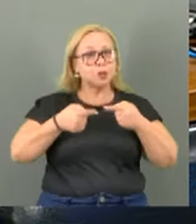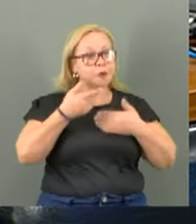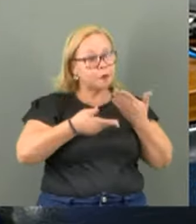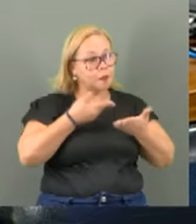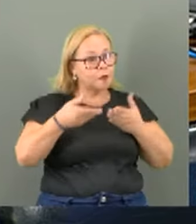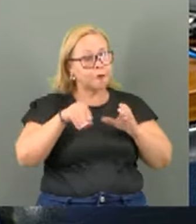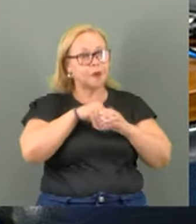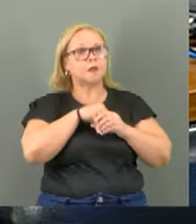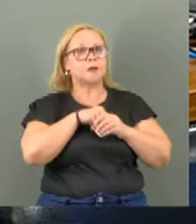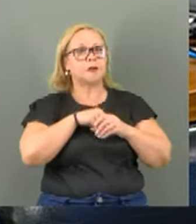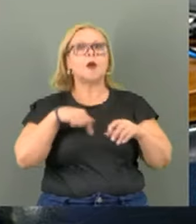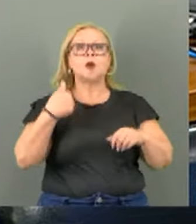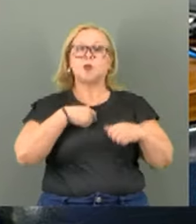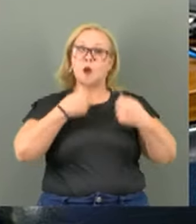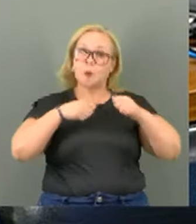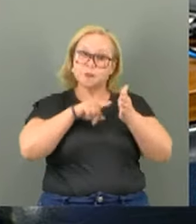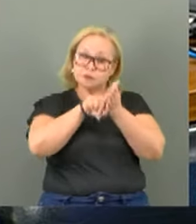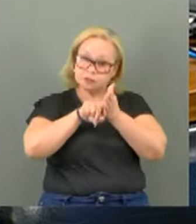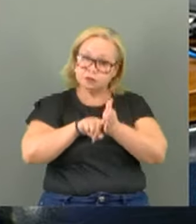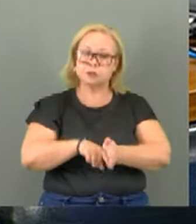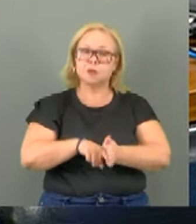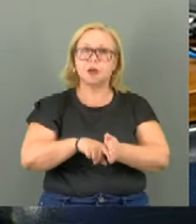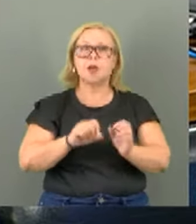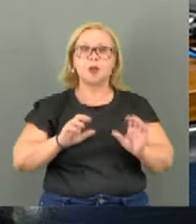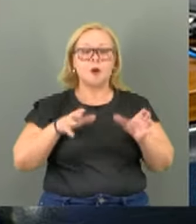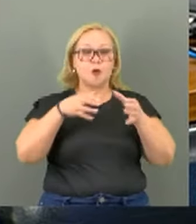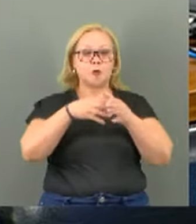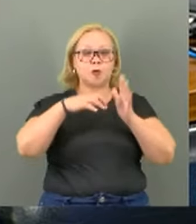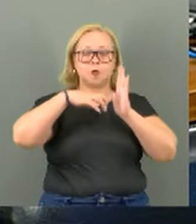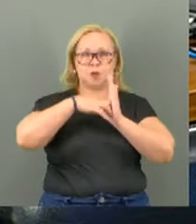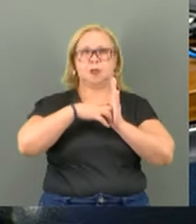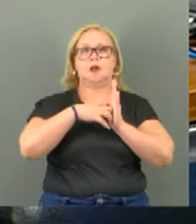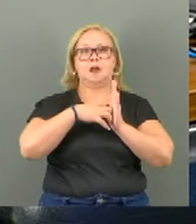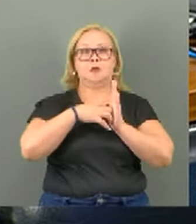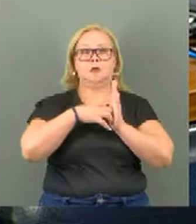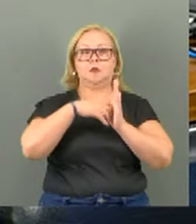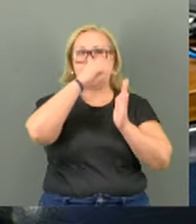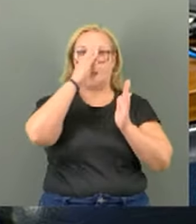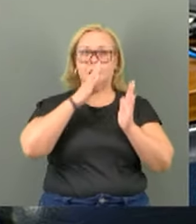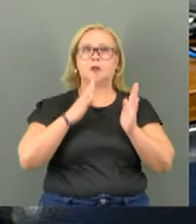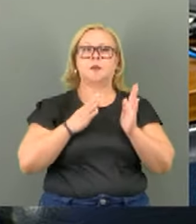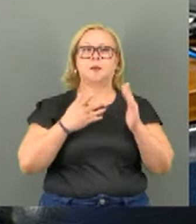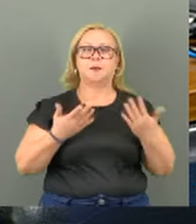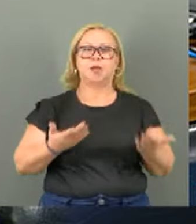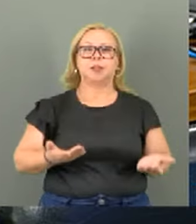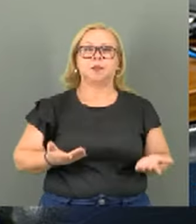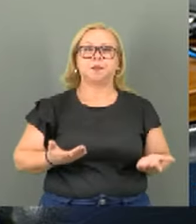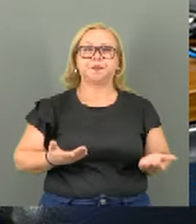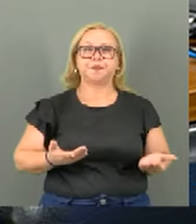jogar luz aí. Então, se for uma comitiva do Senado da República,